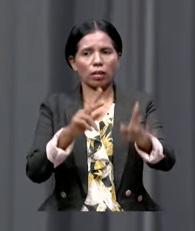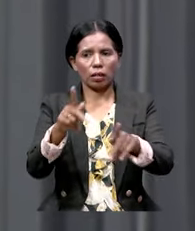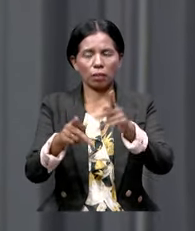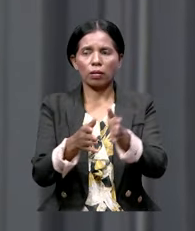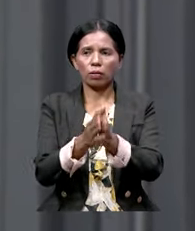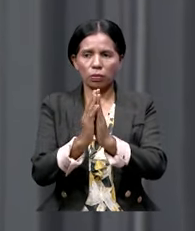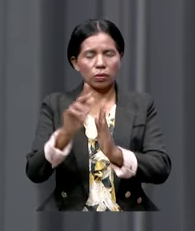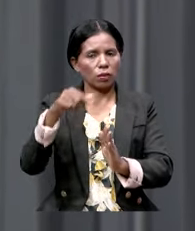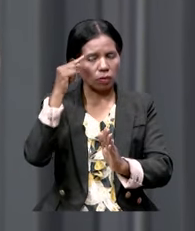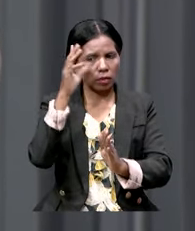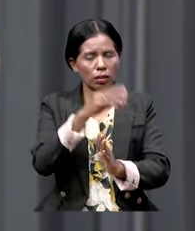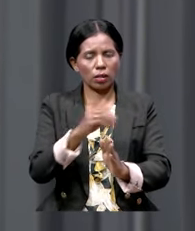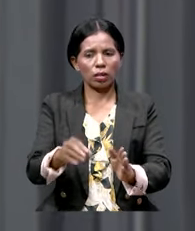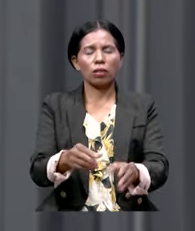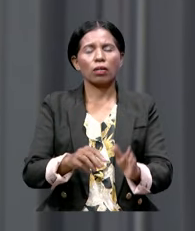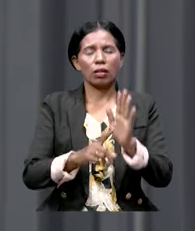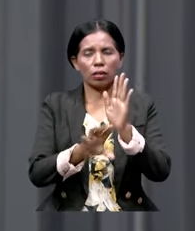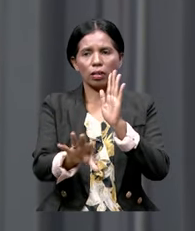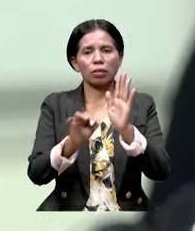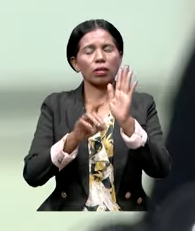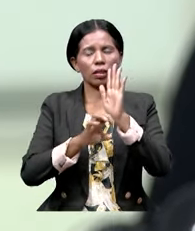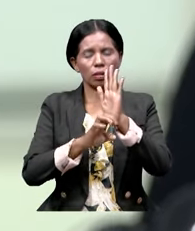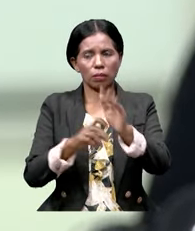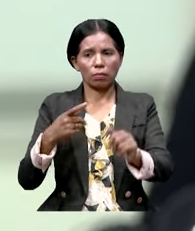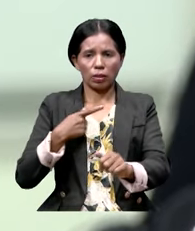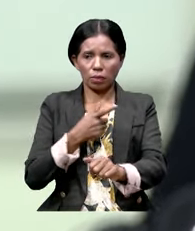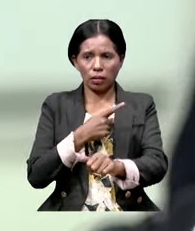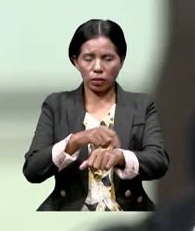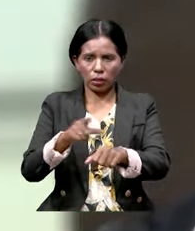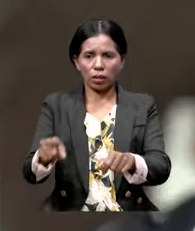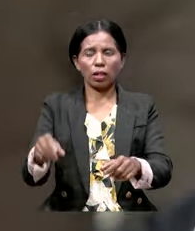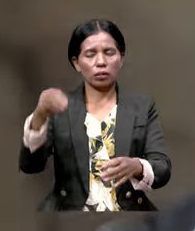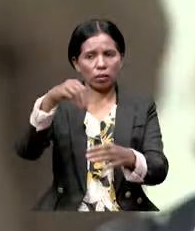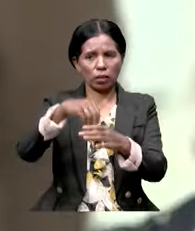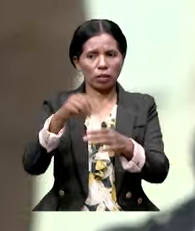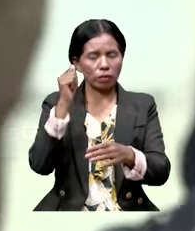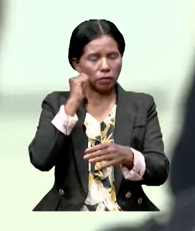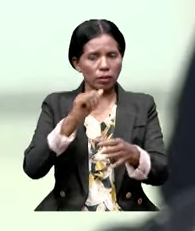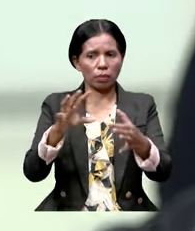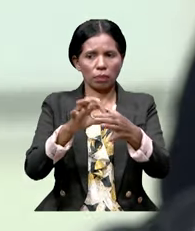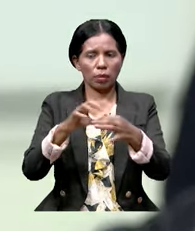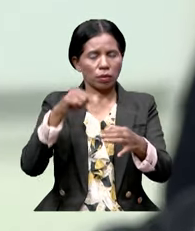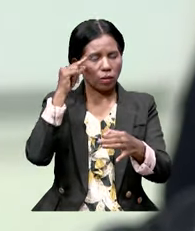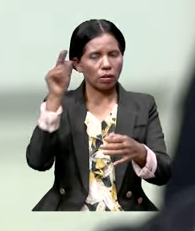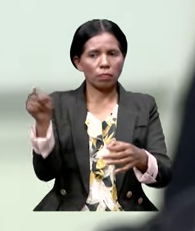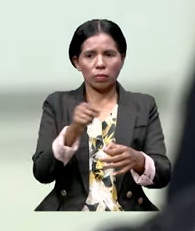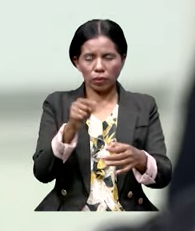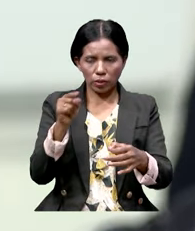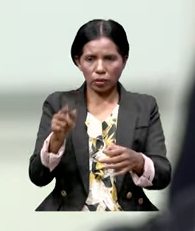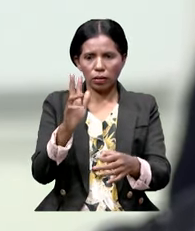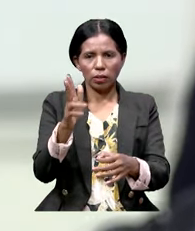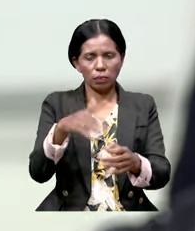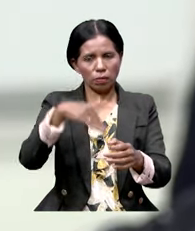susu governo, ato foti exemplo se Parlamento Nacional, onde inclina feito sai membro governo, o por cento do nulo